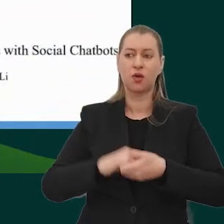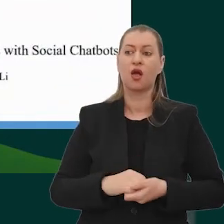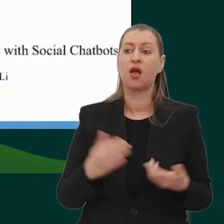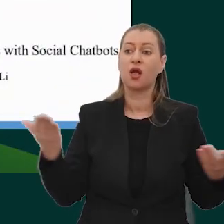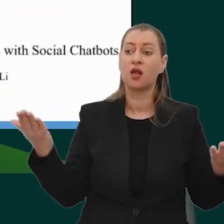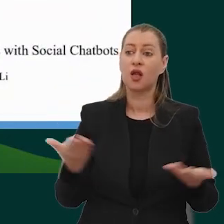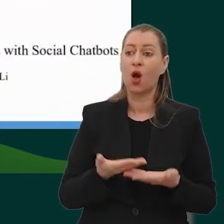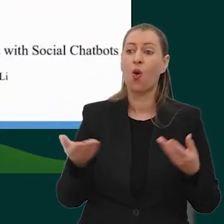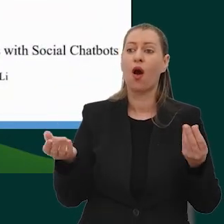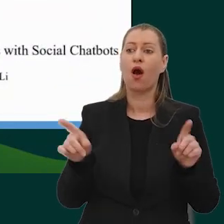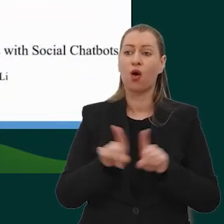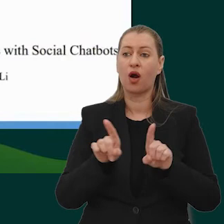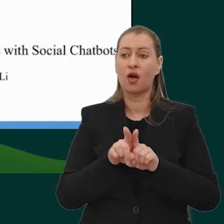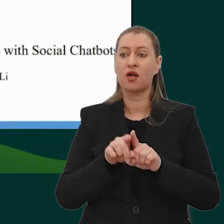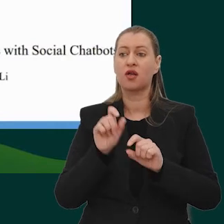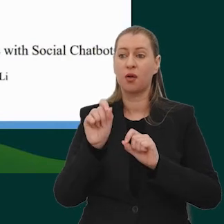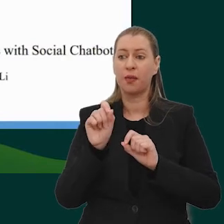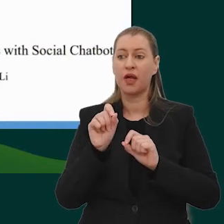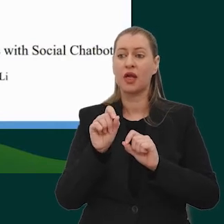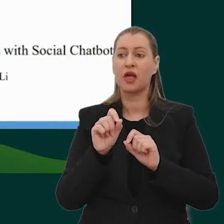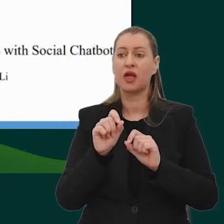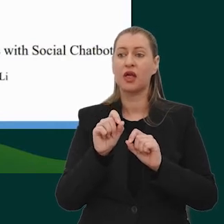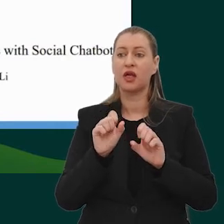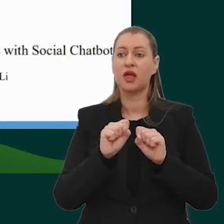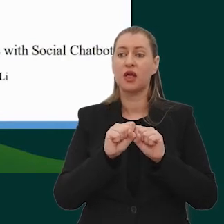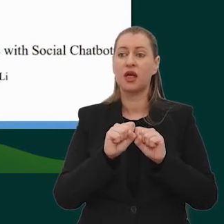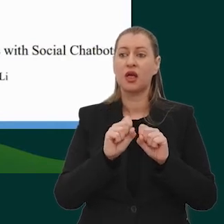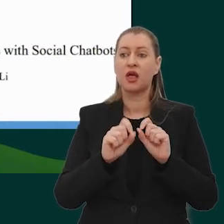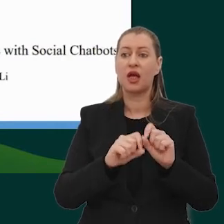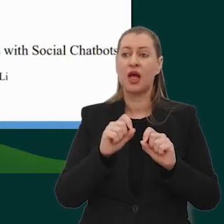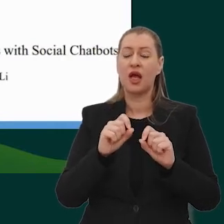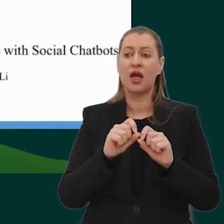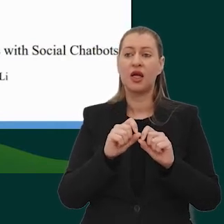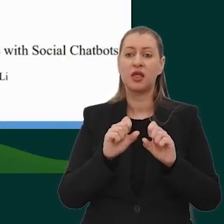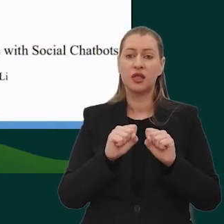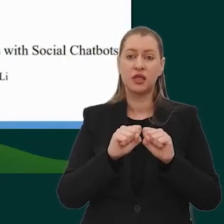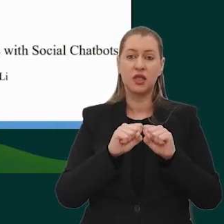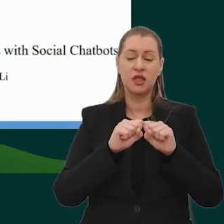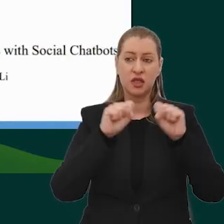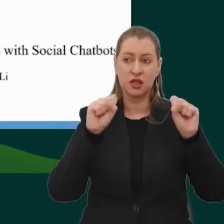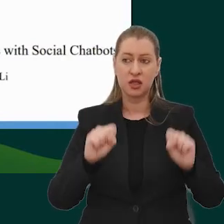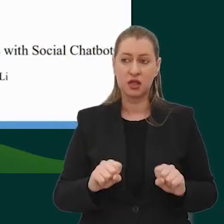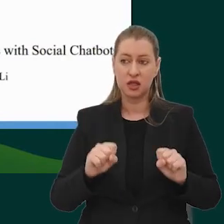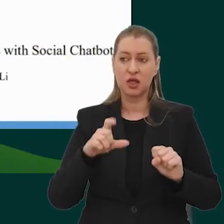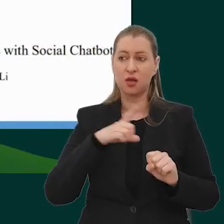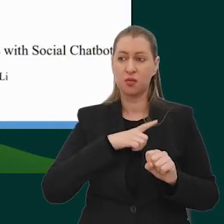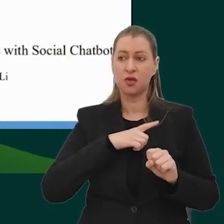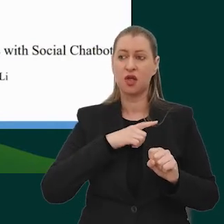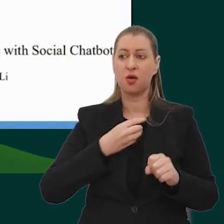Sistemas de diálogo também estão presentes na Cortana, Google Assistant, Siri, Amazon